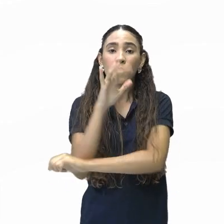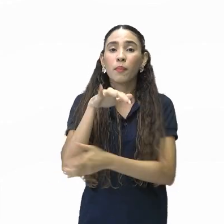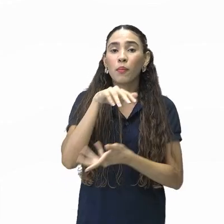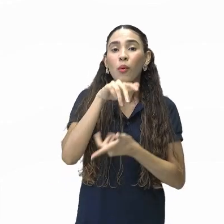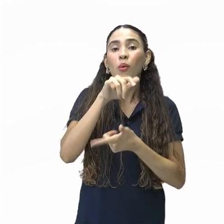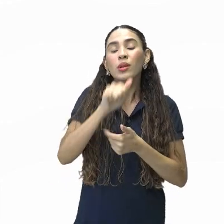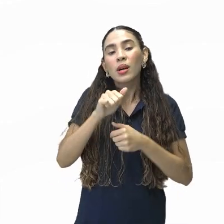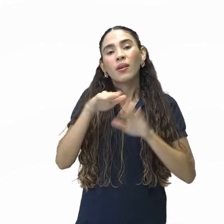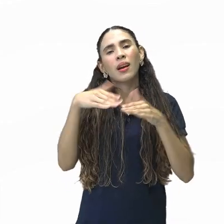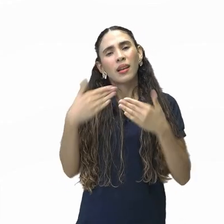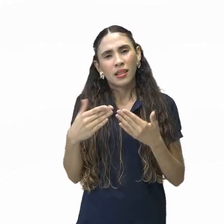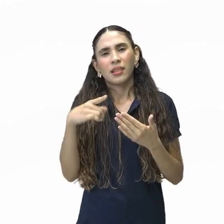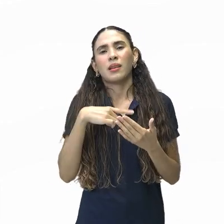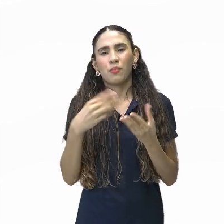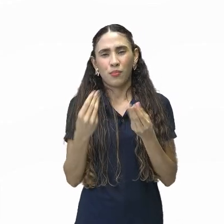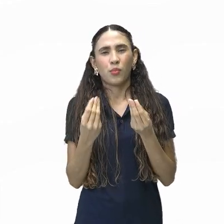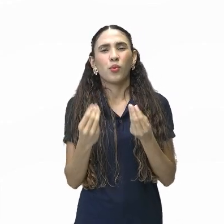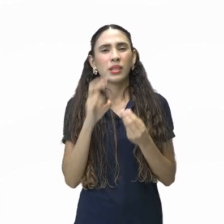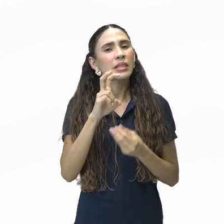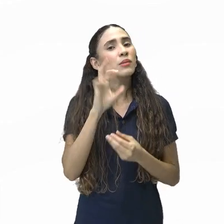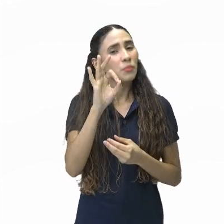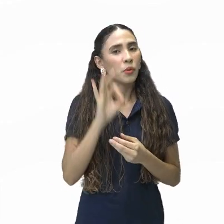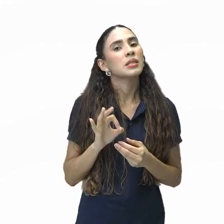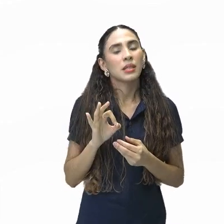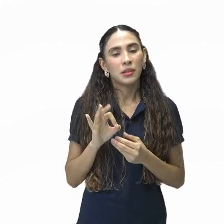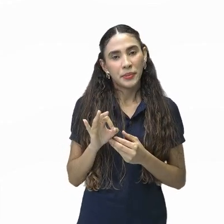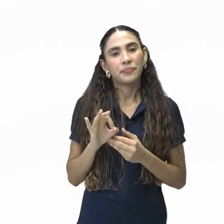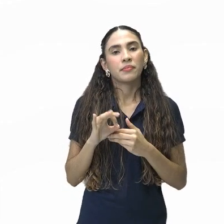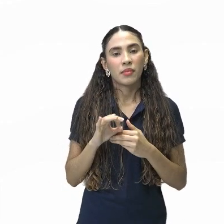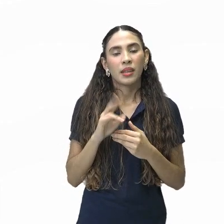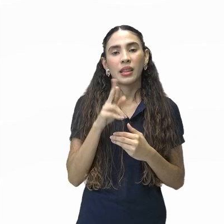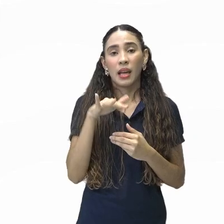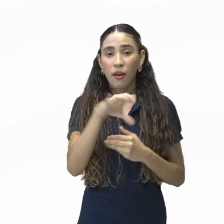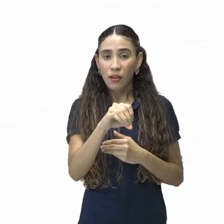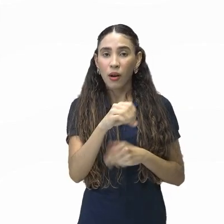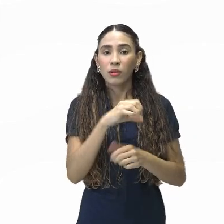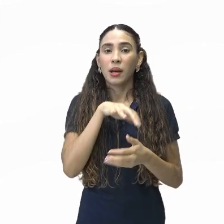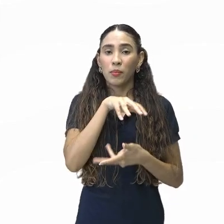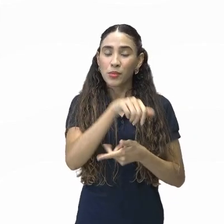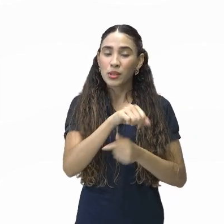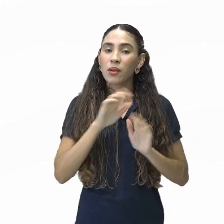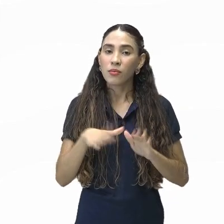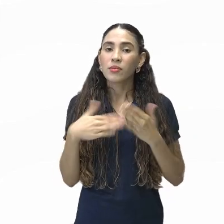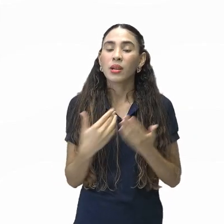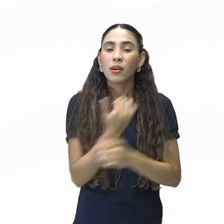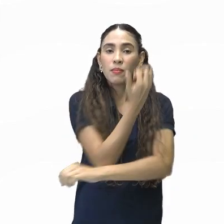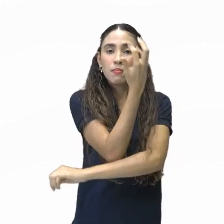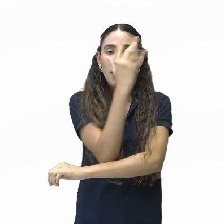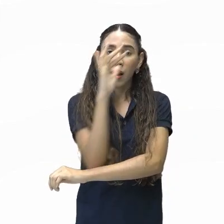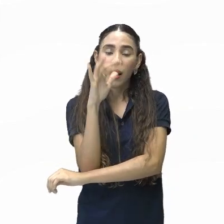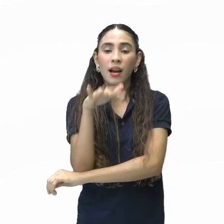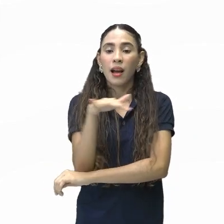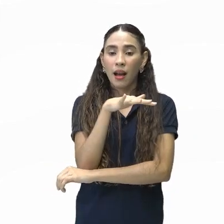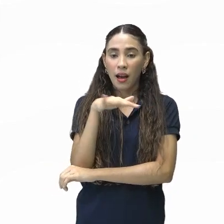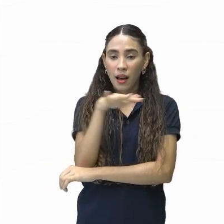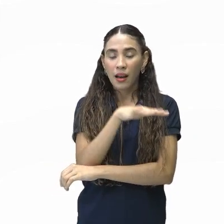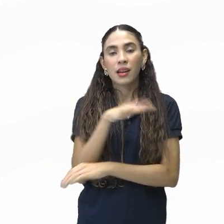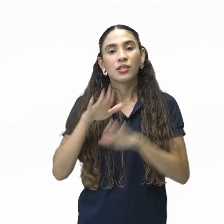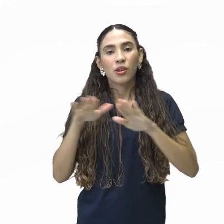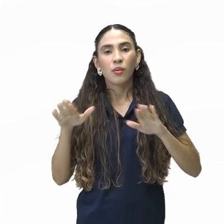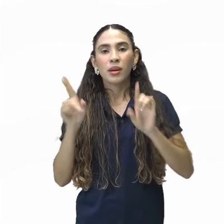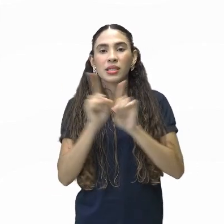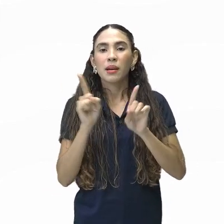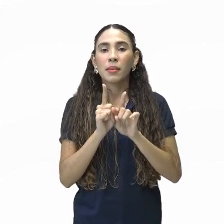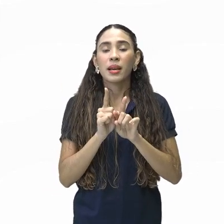ou seja, é muita coisa, né, gente? 5% da fauna mundial. Então, a vegetação dessa área, pessoal, geralmente